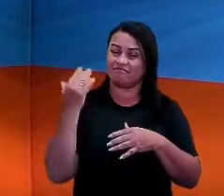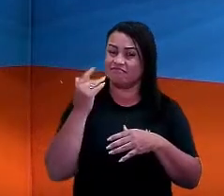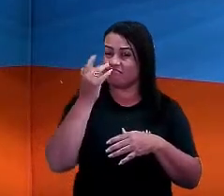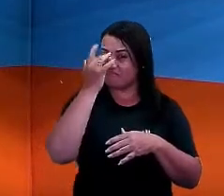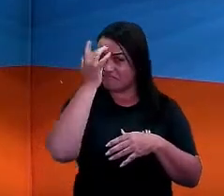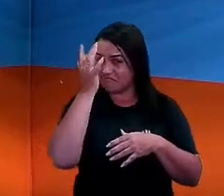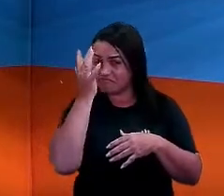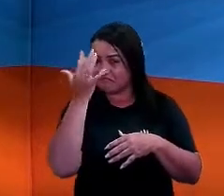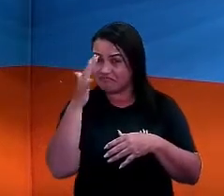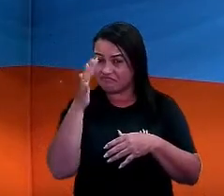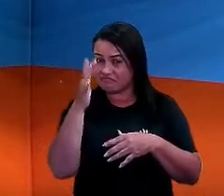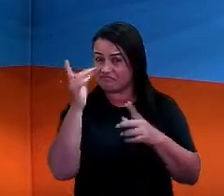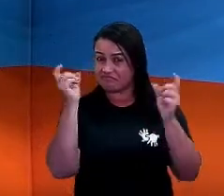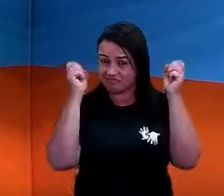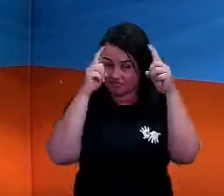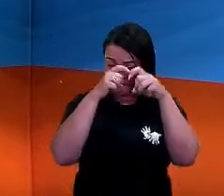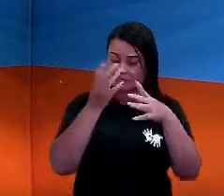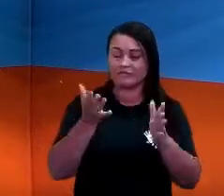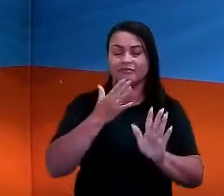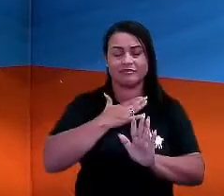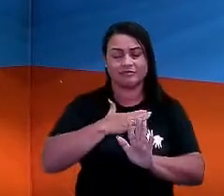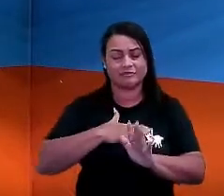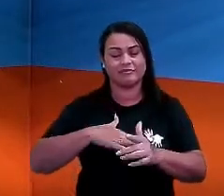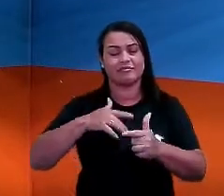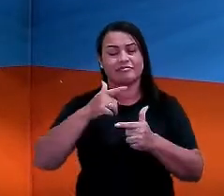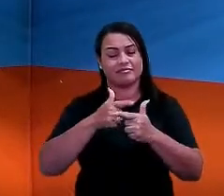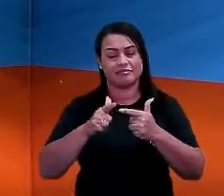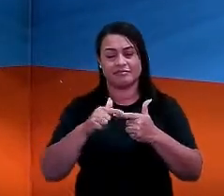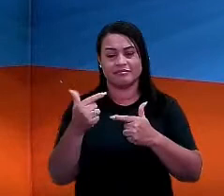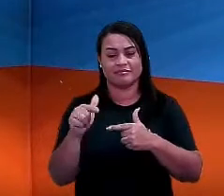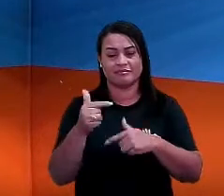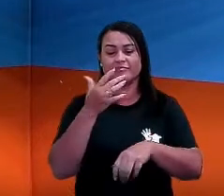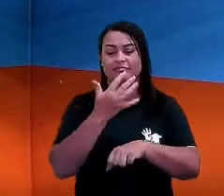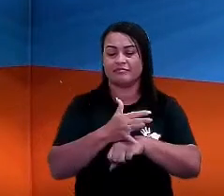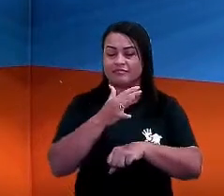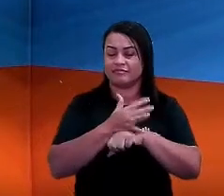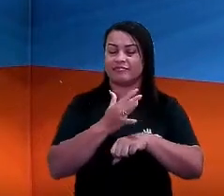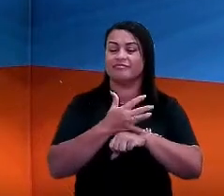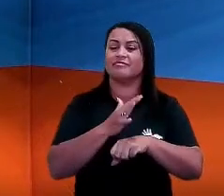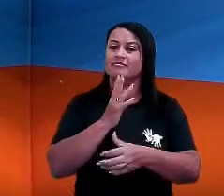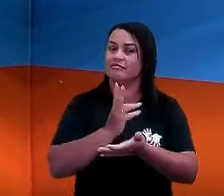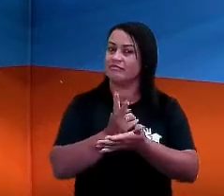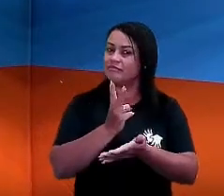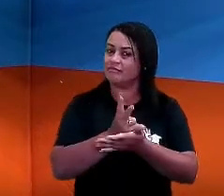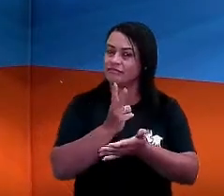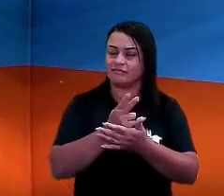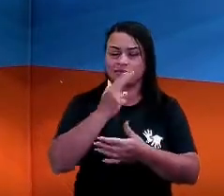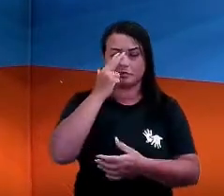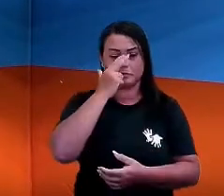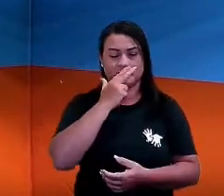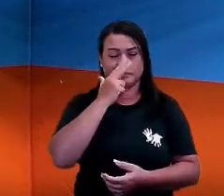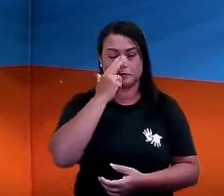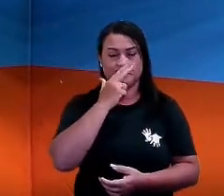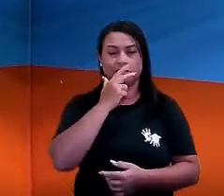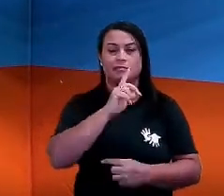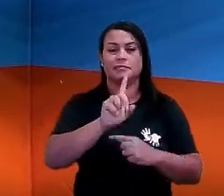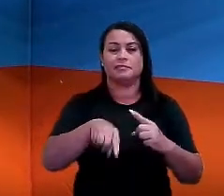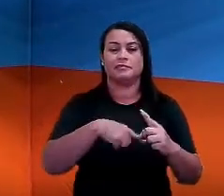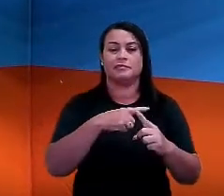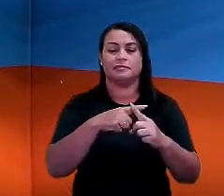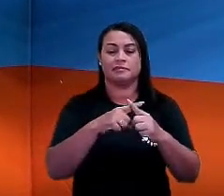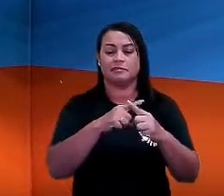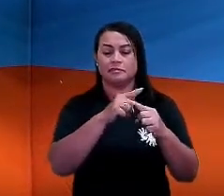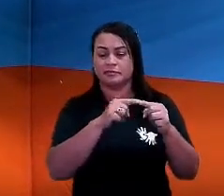gente pratica e a gente aprende, tá certo? Vamos continuar praticando. Daquela mesma forma. Multiplica